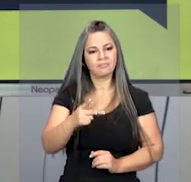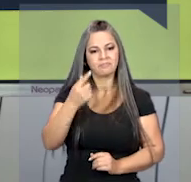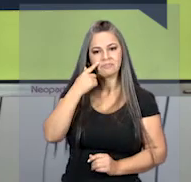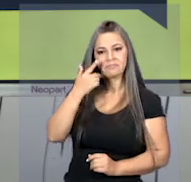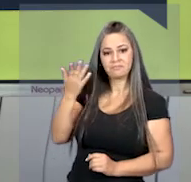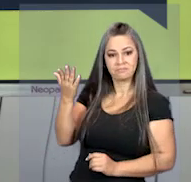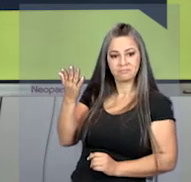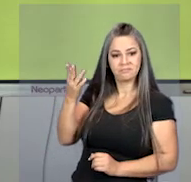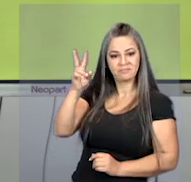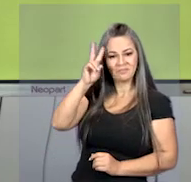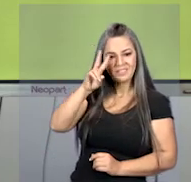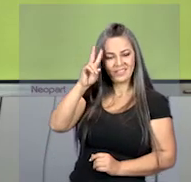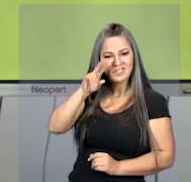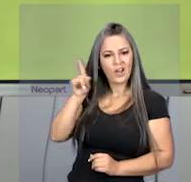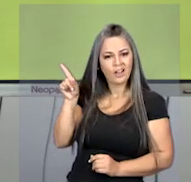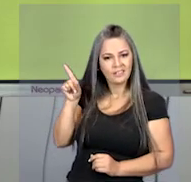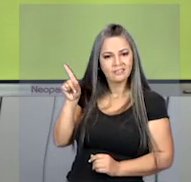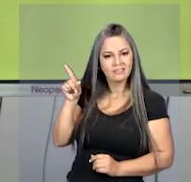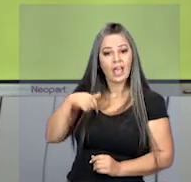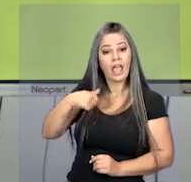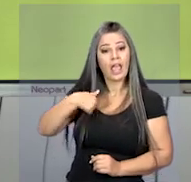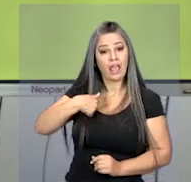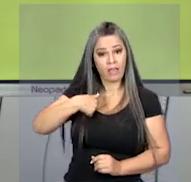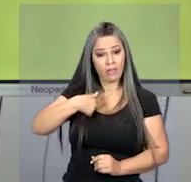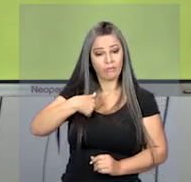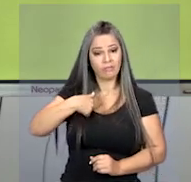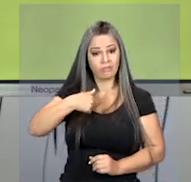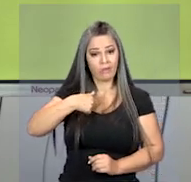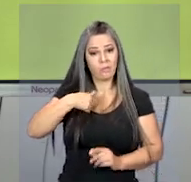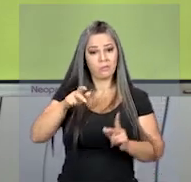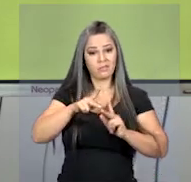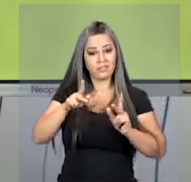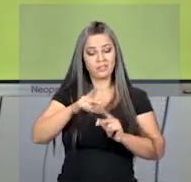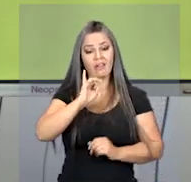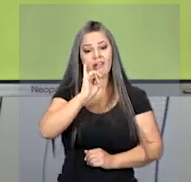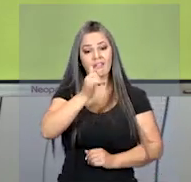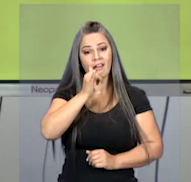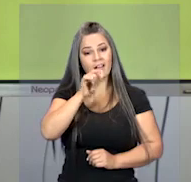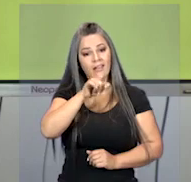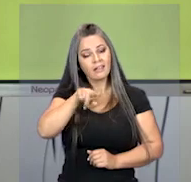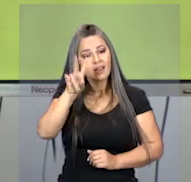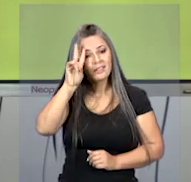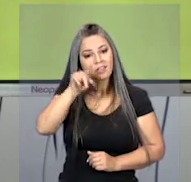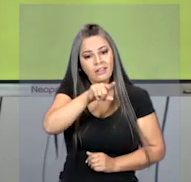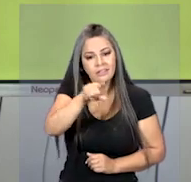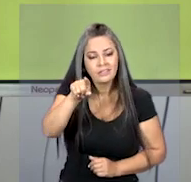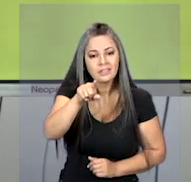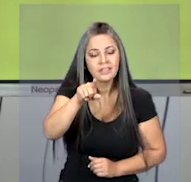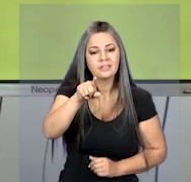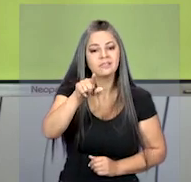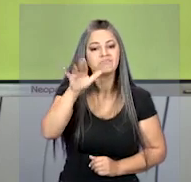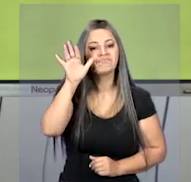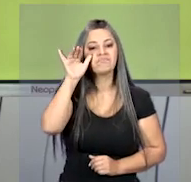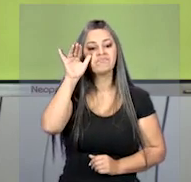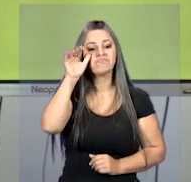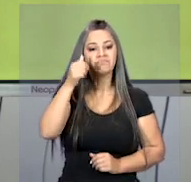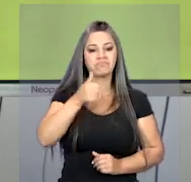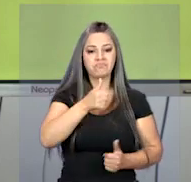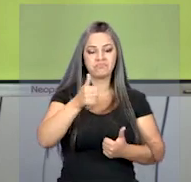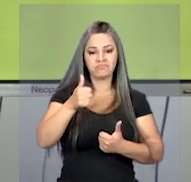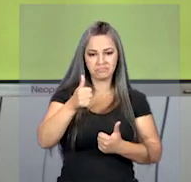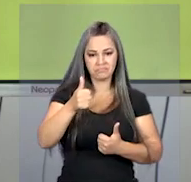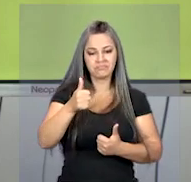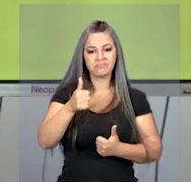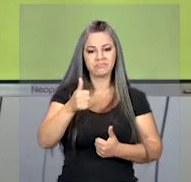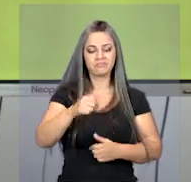né? E no caso fui eu, contei para você a história, estou narrando a história para você. E tem algumas questões